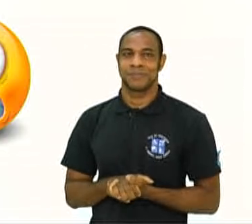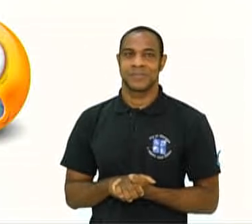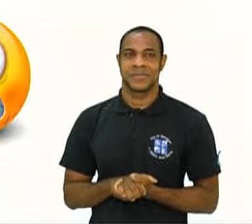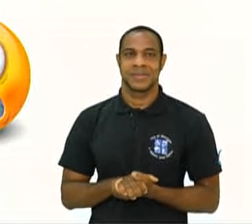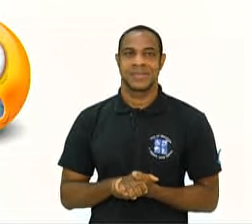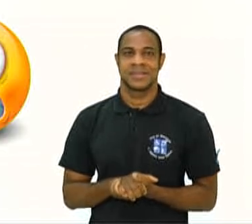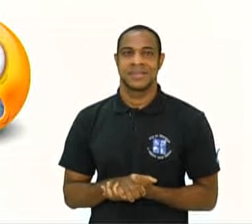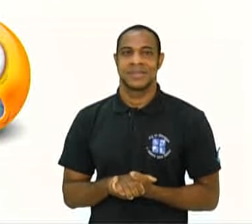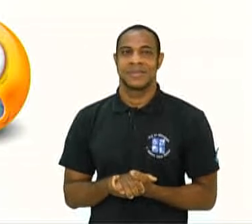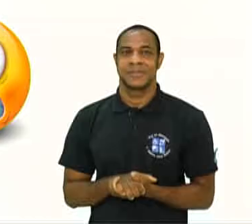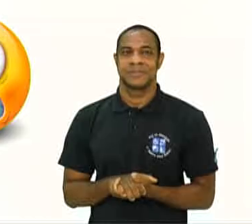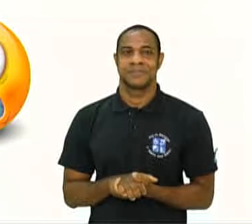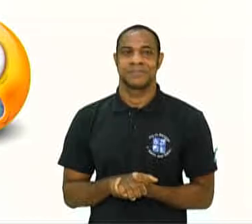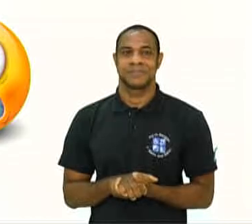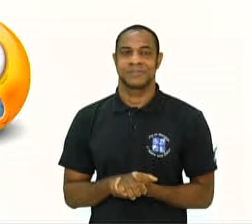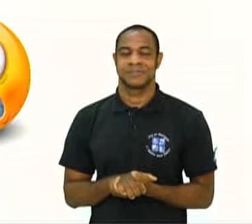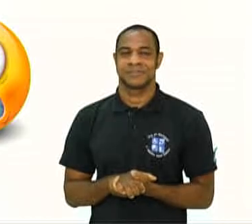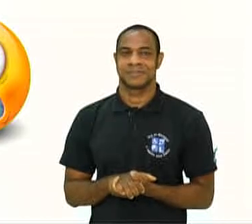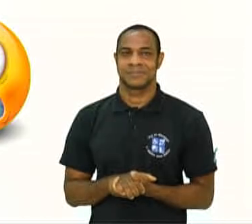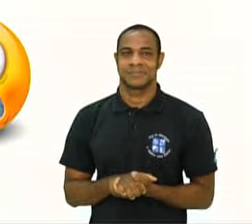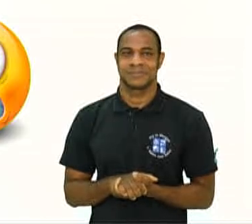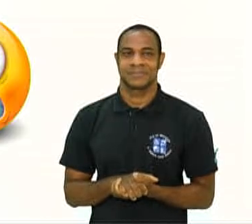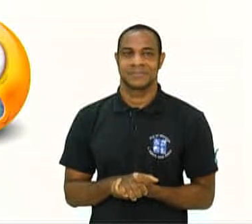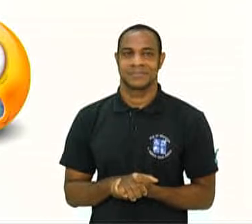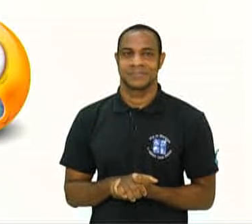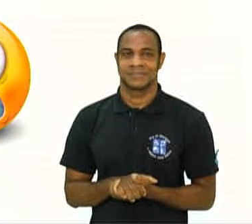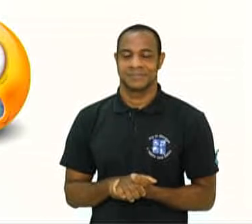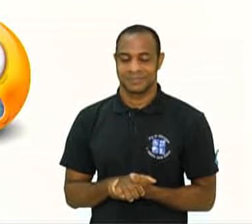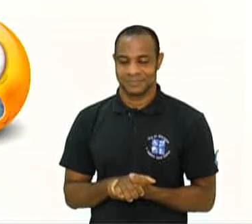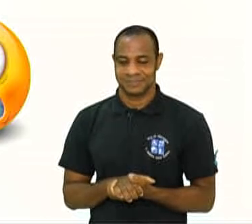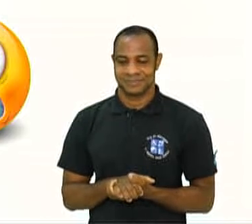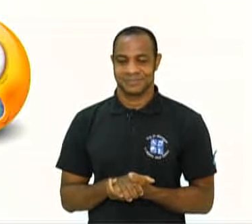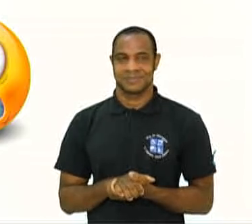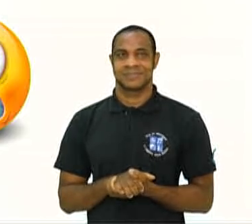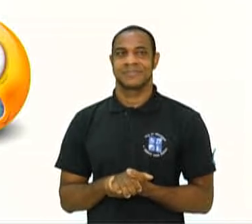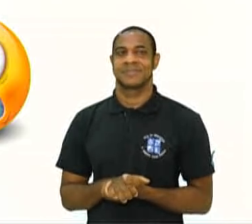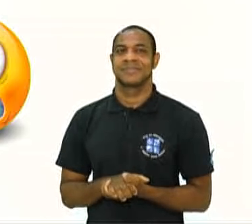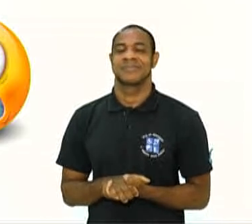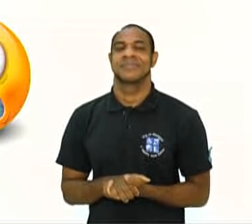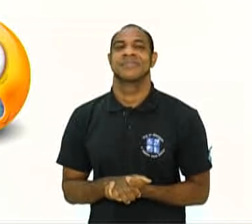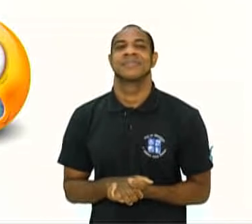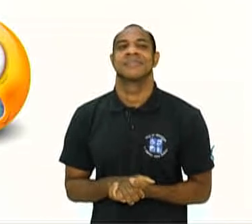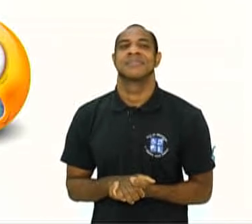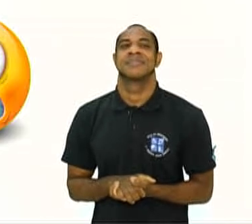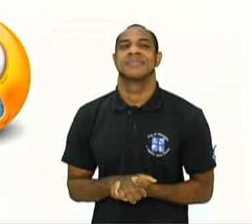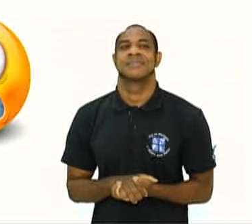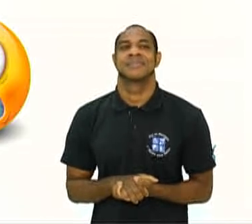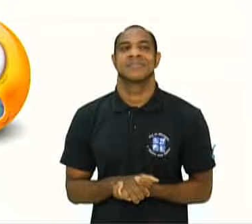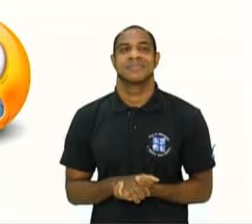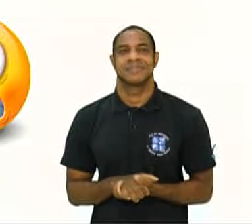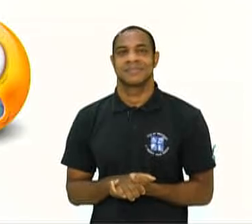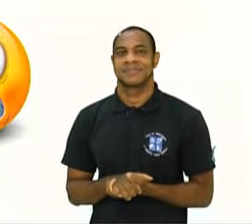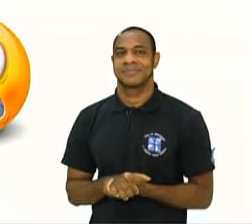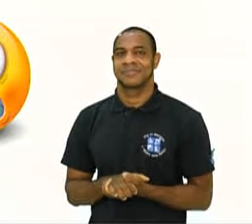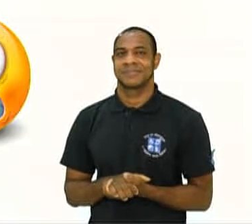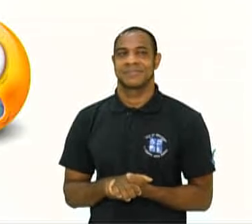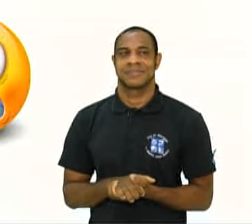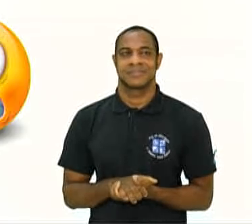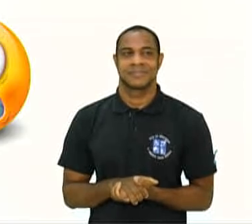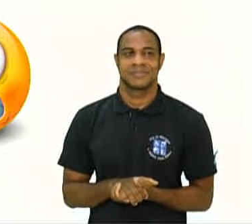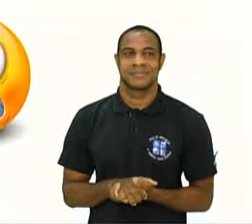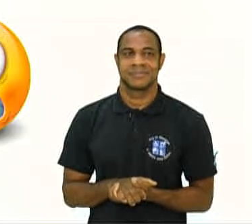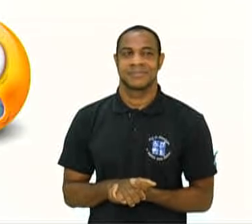Man, where is the material you removed from the walls already? This isn't wallpaper you were